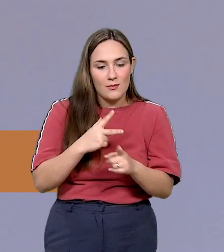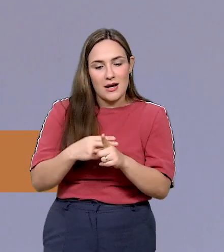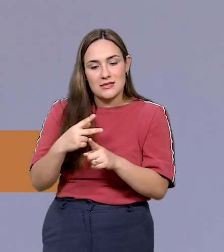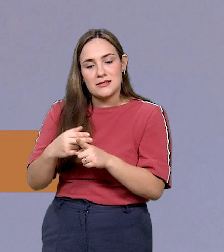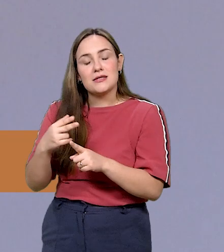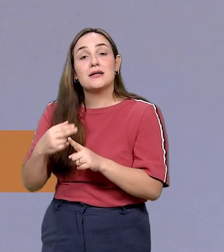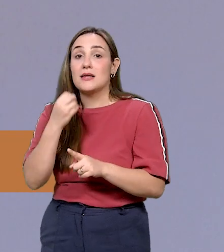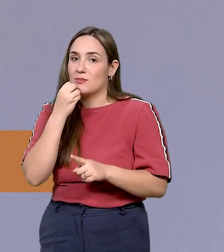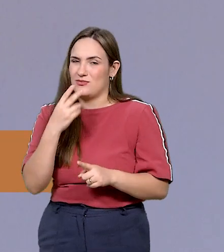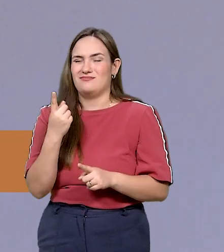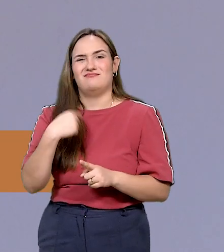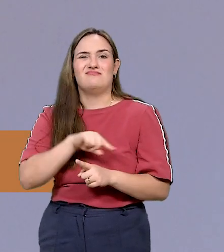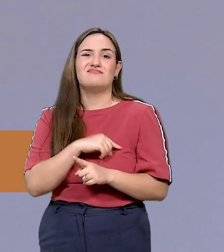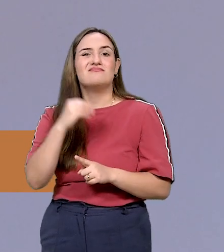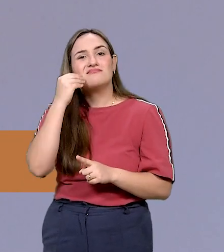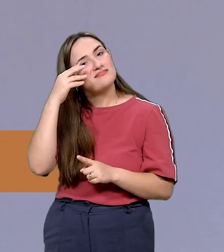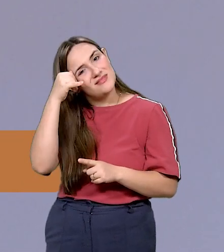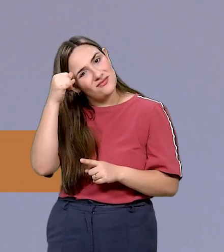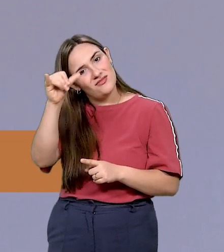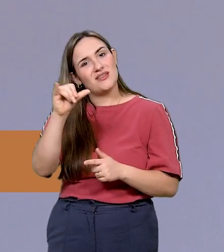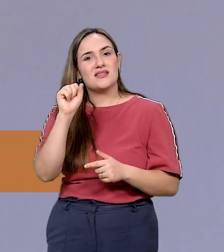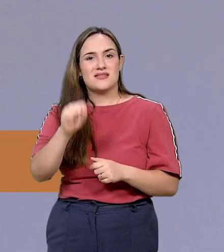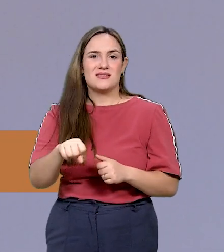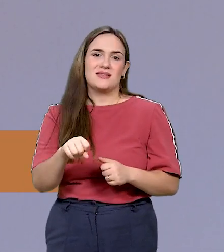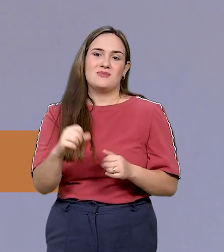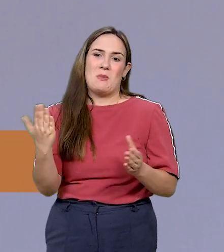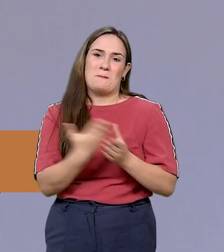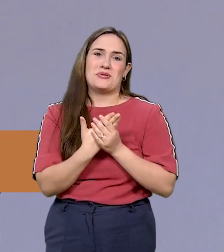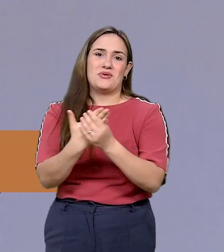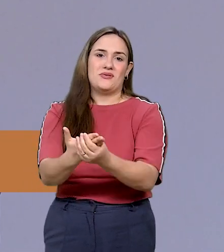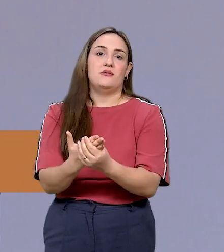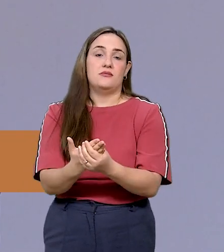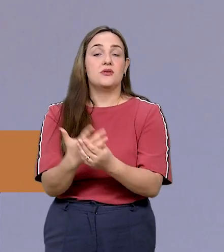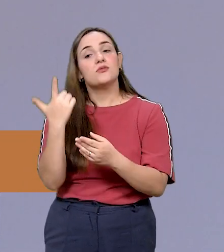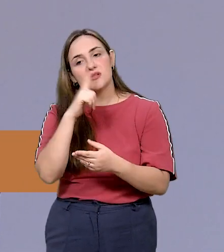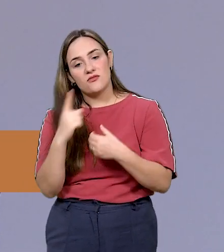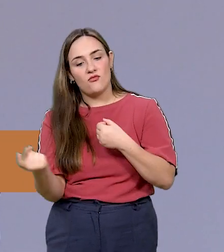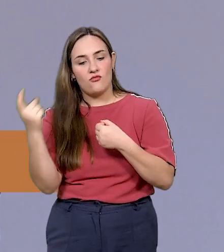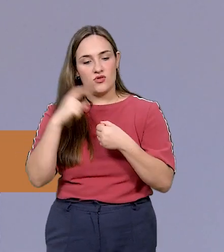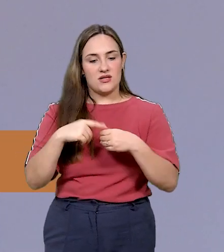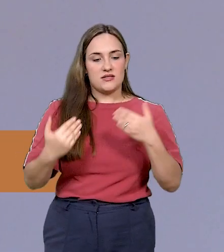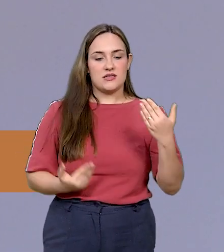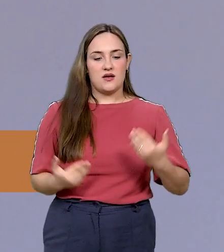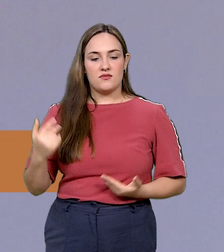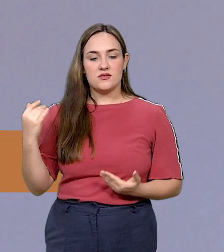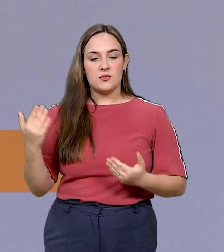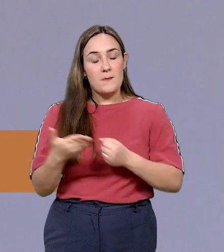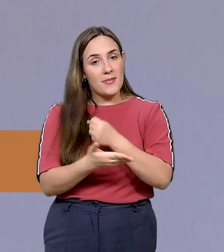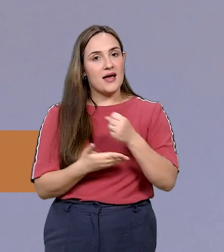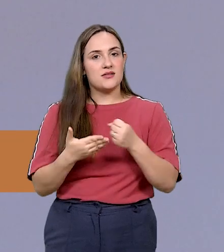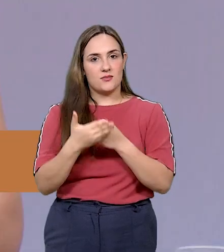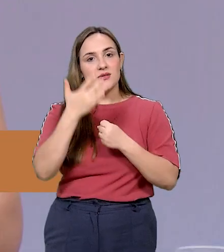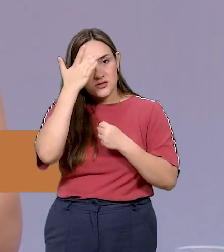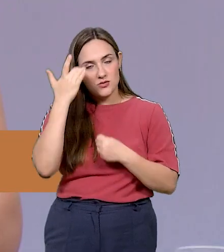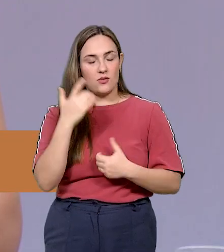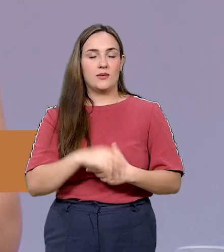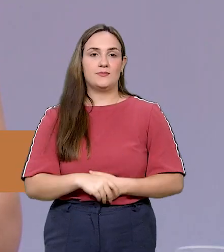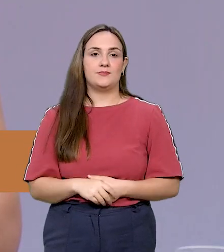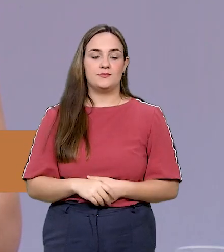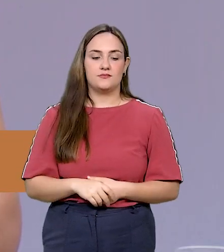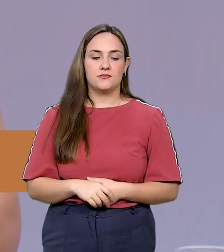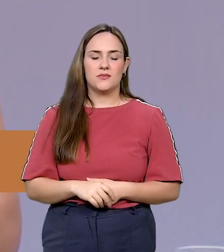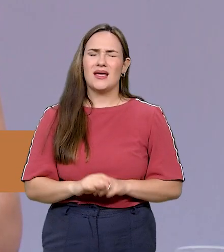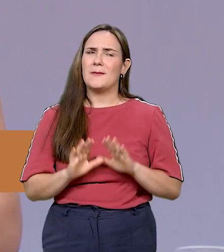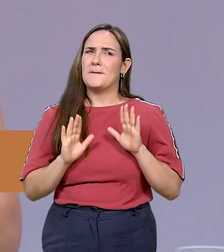gente evita essas demandas e restabelece aquele serviço que é essencial para a vida de cada um dos assistidos. Então,